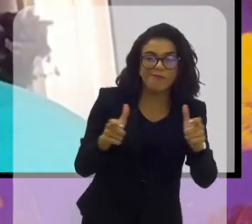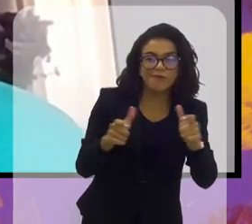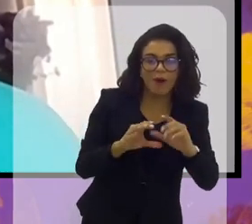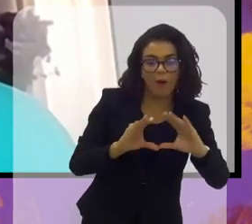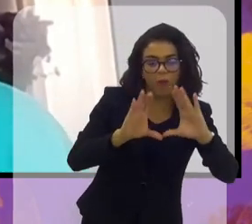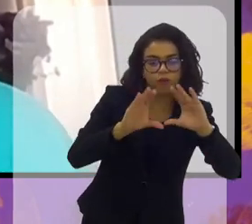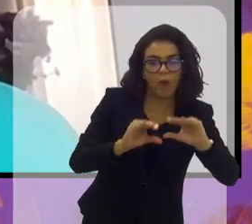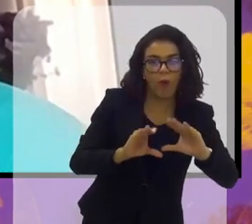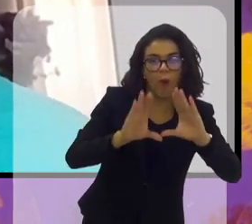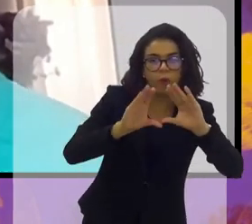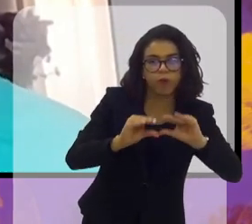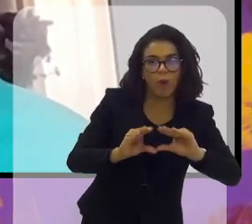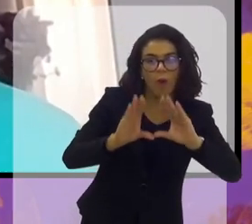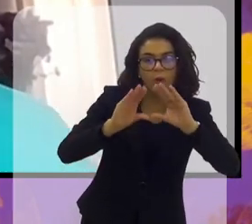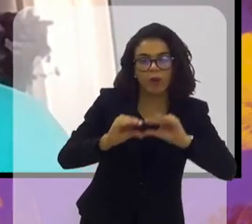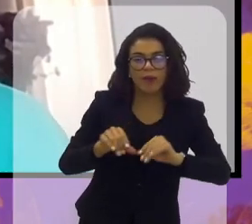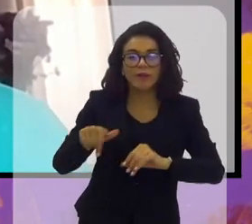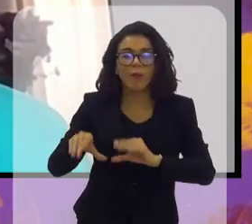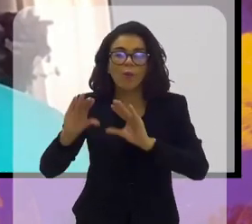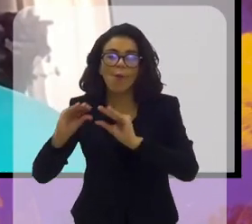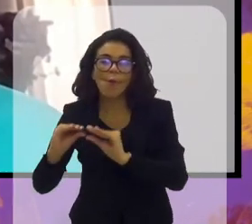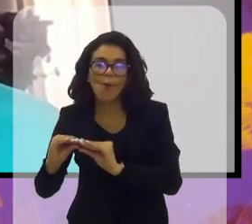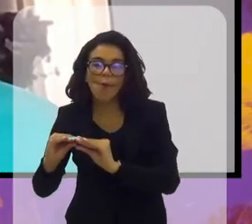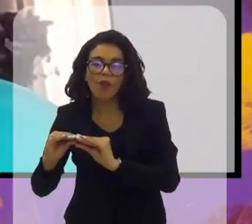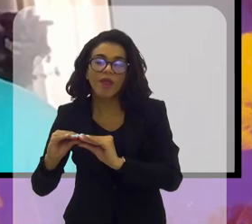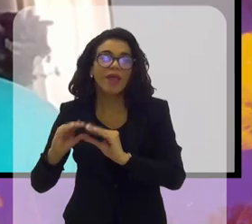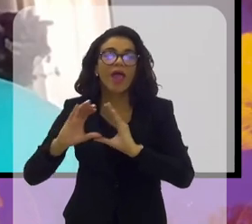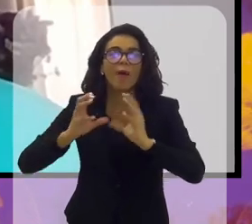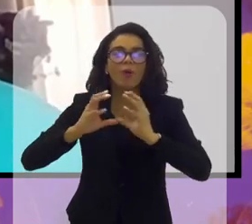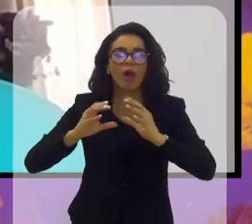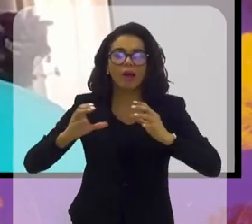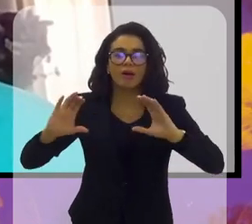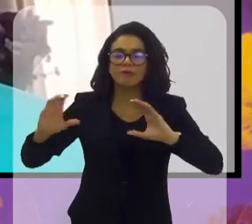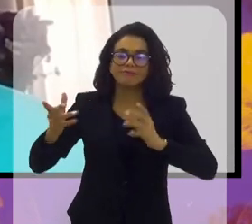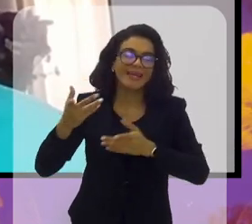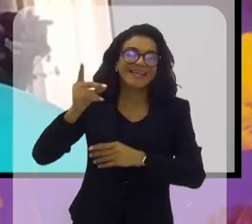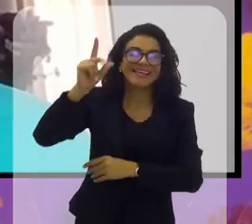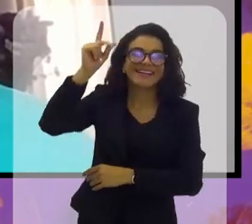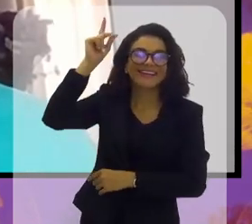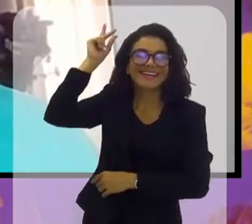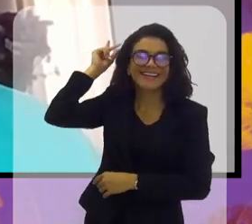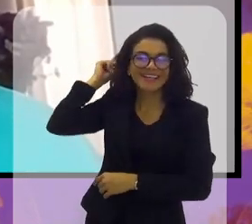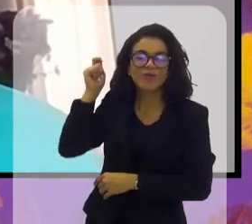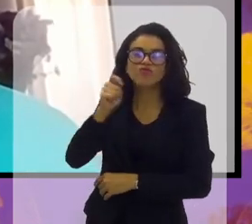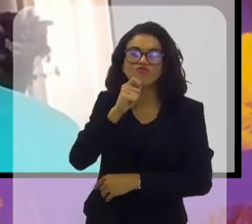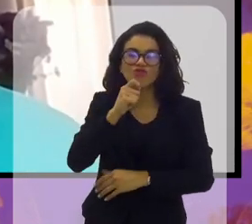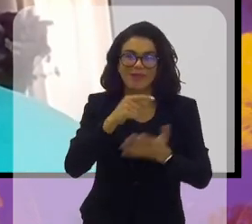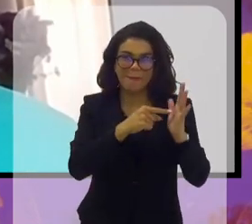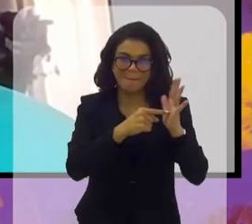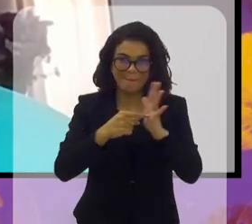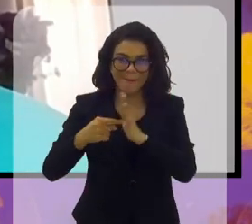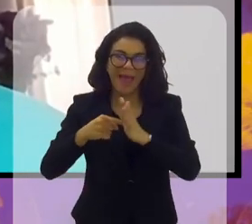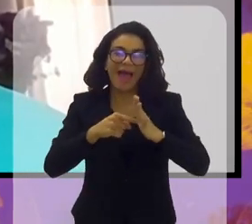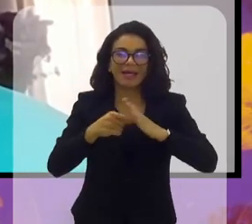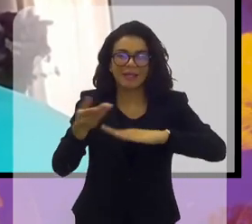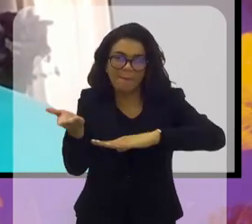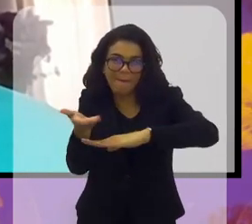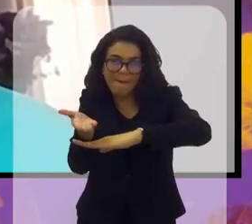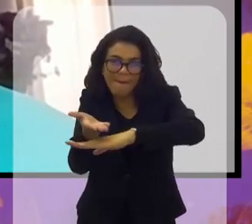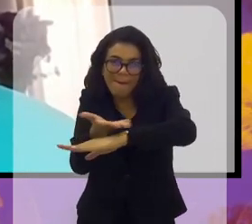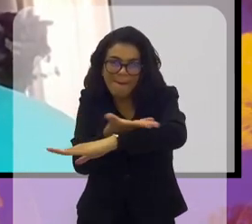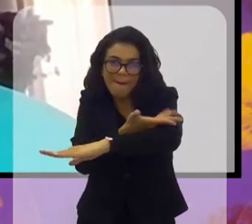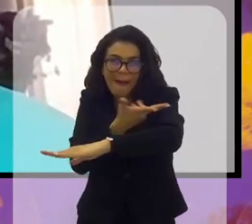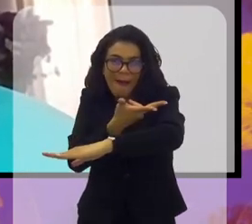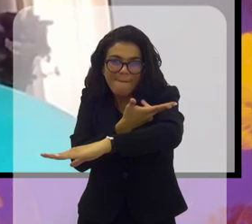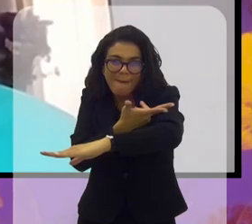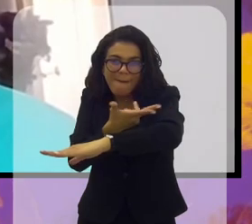maior densidade e menor densidade, com maior tração e menor tração, e a bola até rolaria diferente. É como antigamente, quando a gente não tinha máquinas helicoidais e